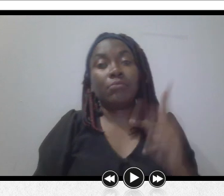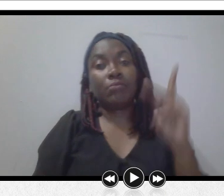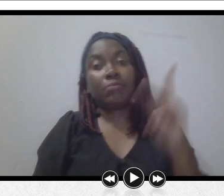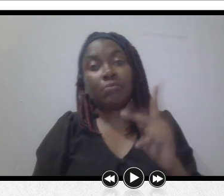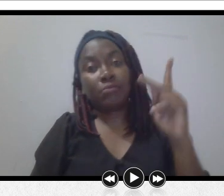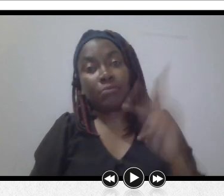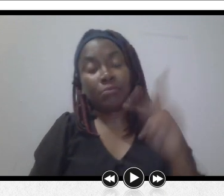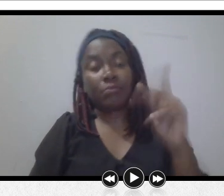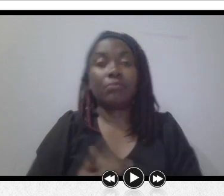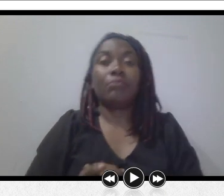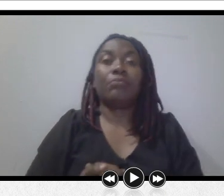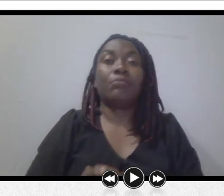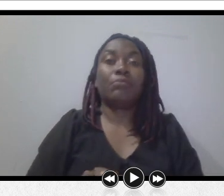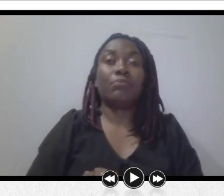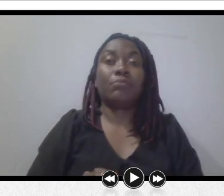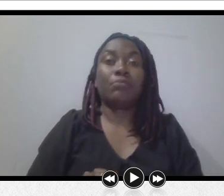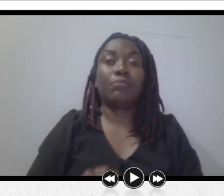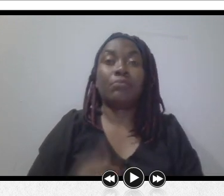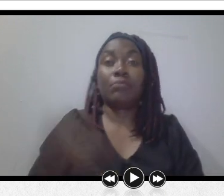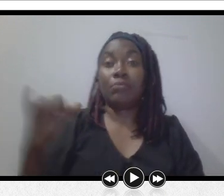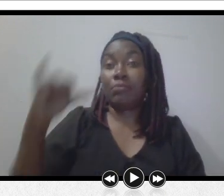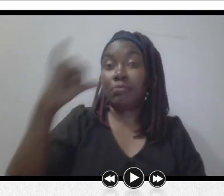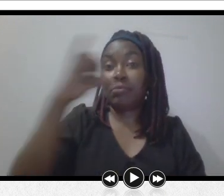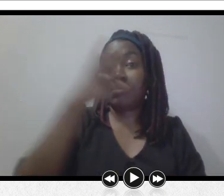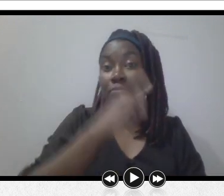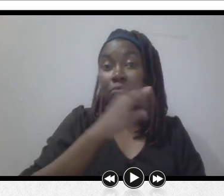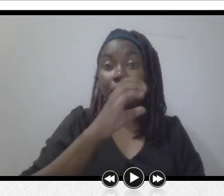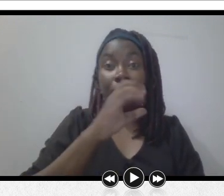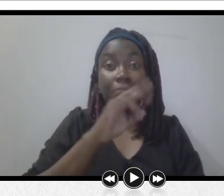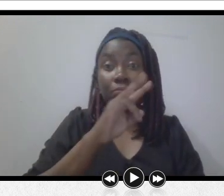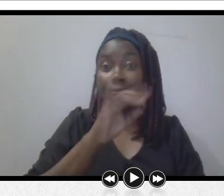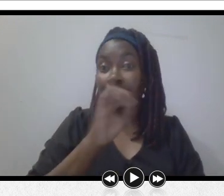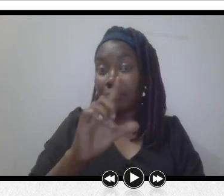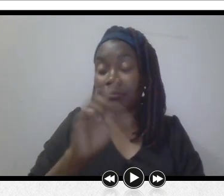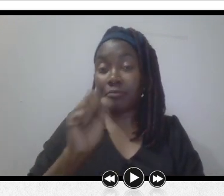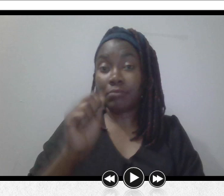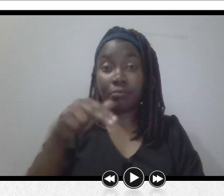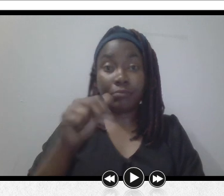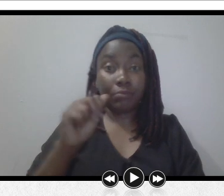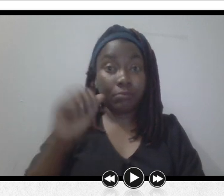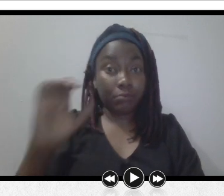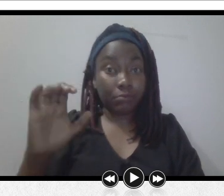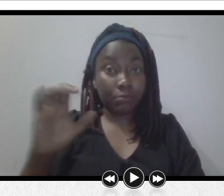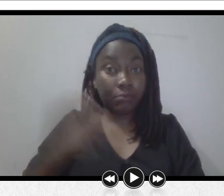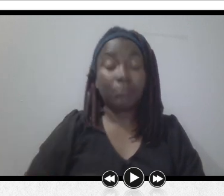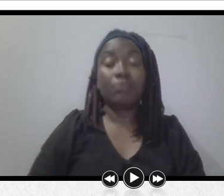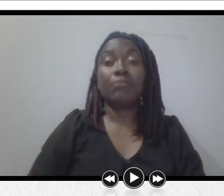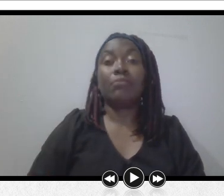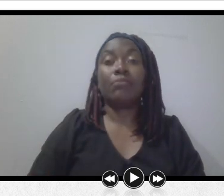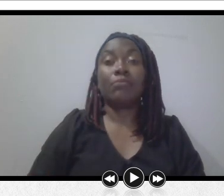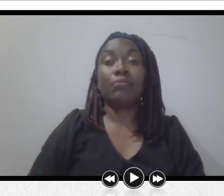Agência Nacional de Petróleos, ANP, aviação civil, com a ANAC, Agência Nacional de Aviação